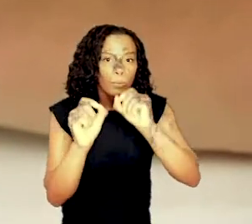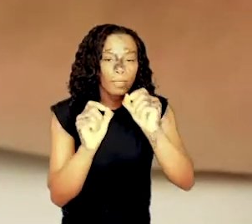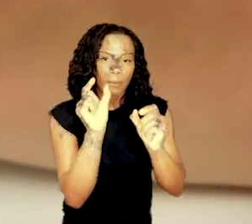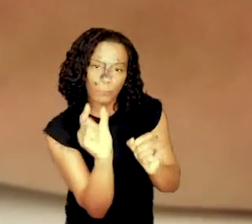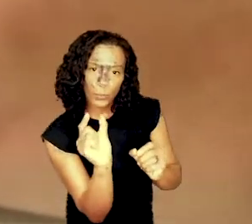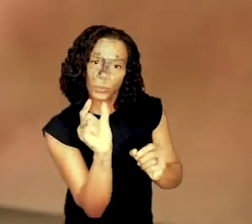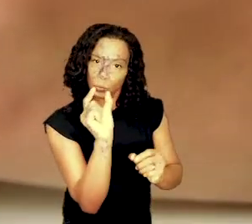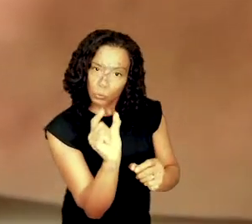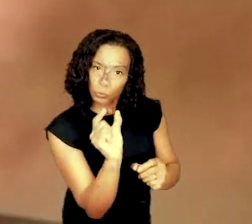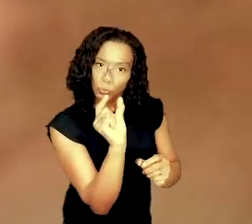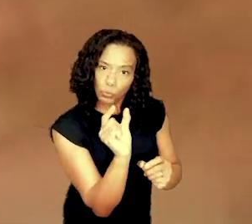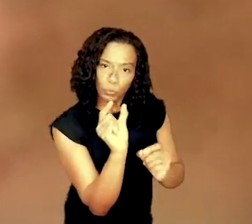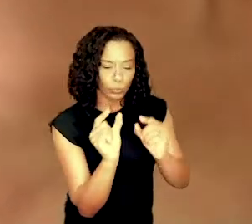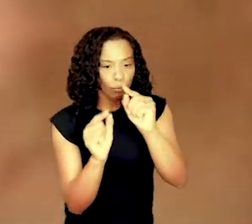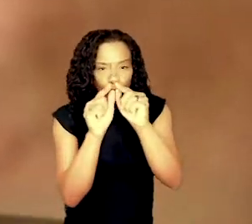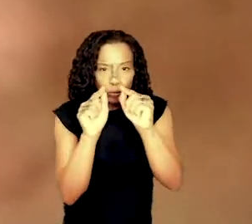cubinho.